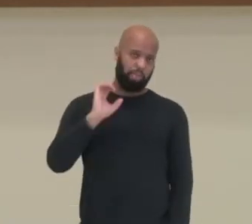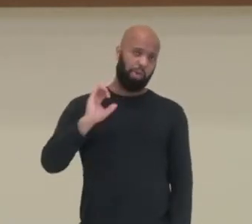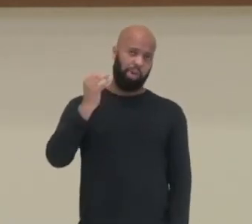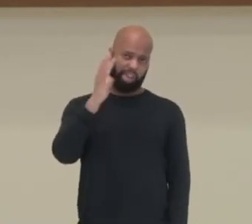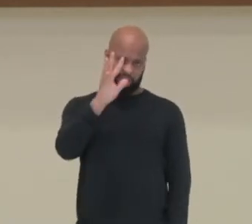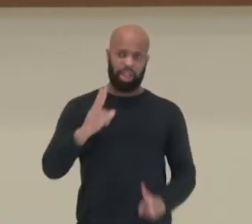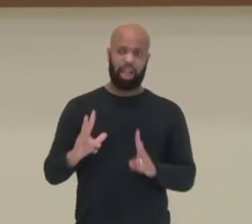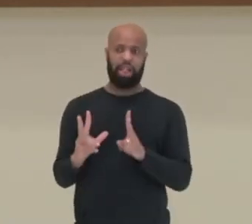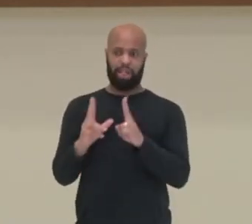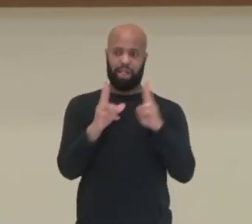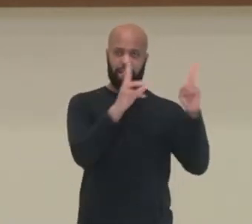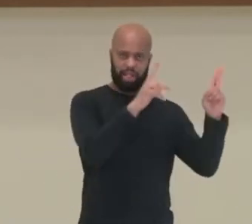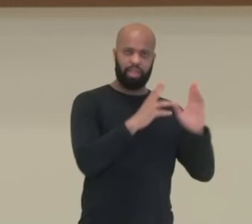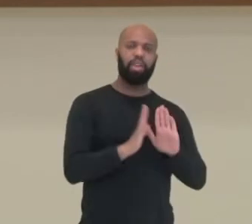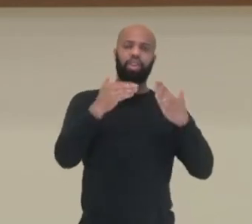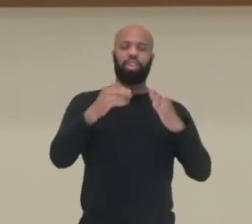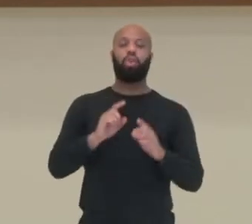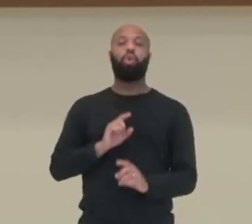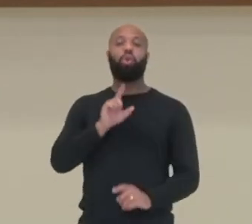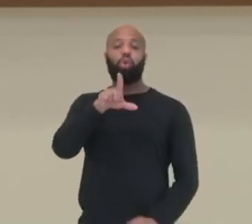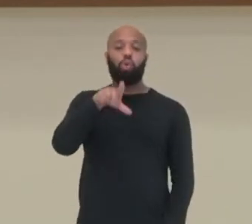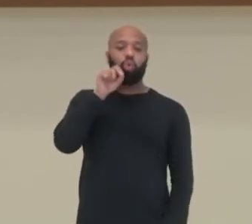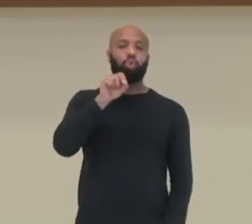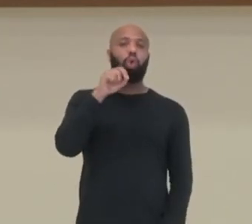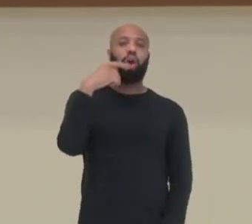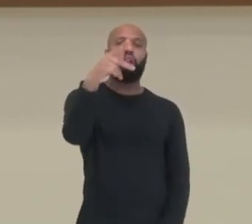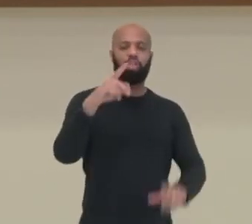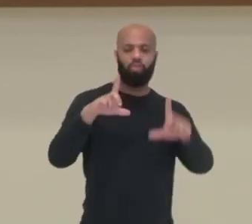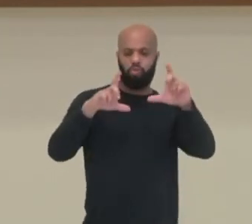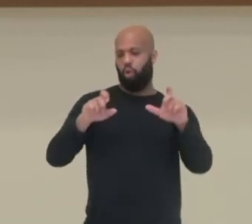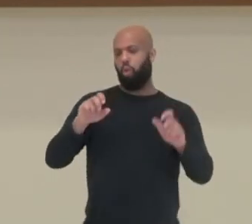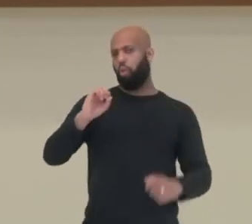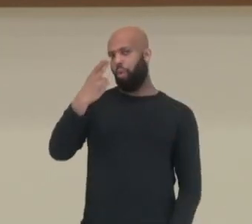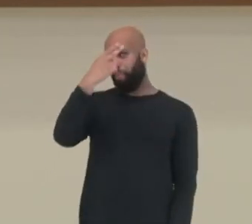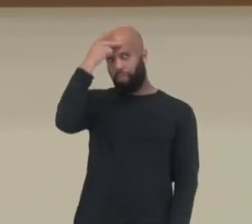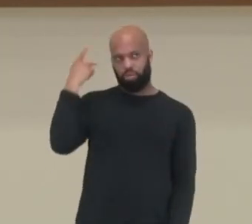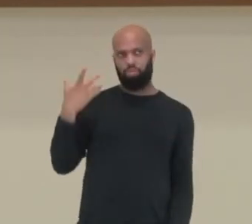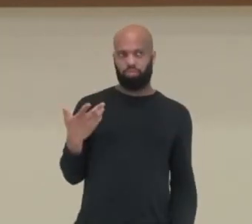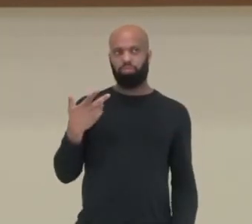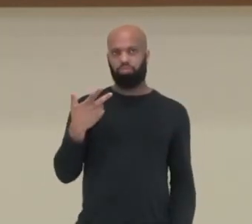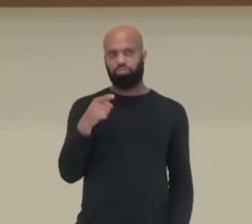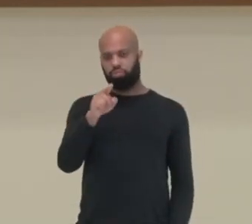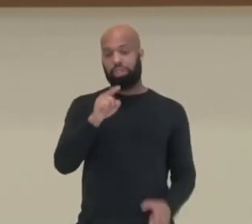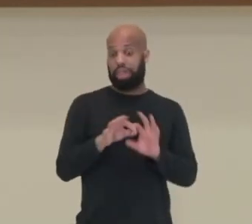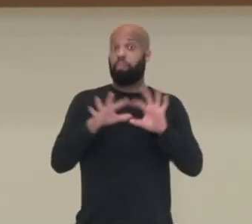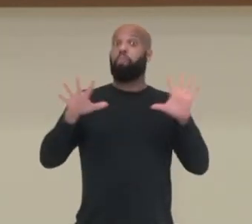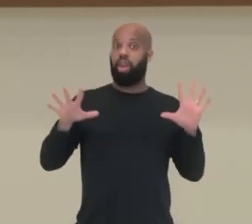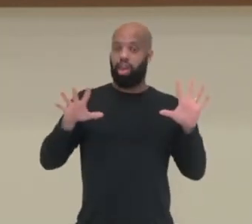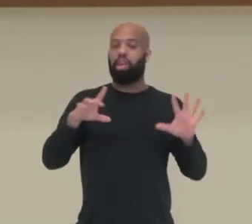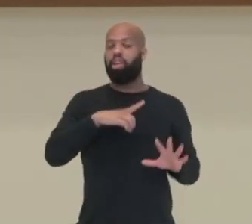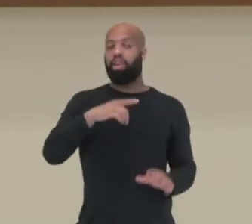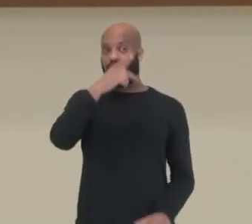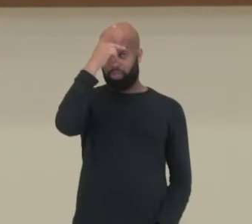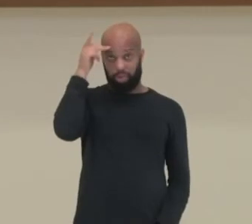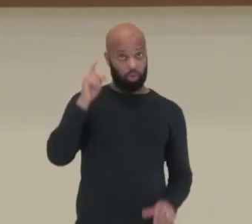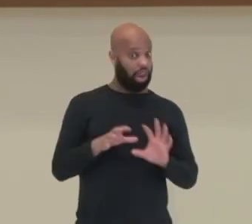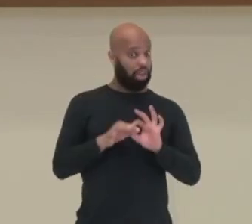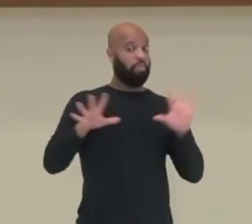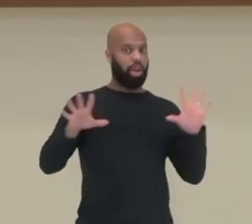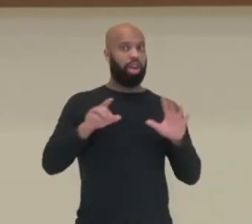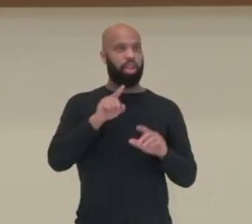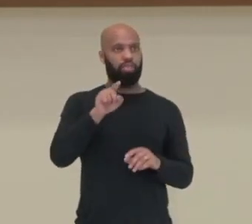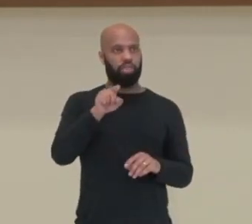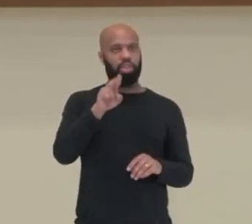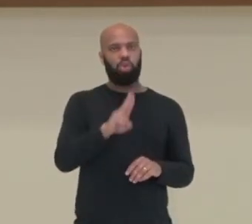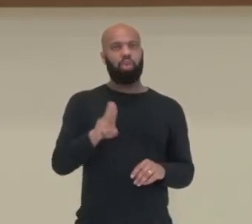acontece. Então a ideia é que vocês peguem uma foto sua ou de alguém, né, com alguém que permita, óbvio, a gente sabe disso, por